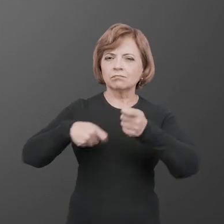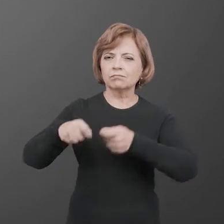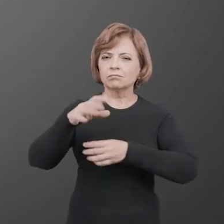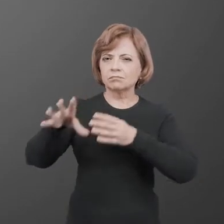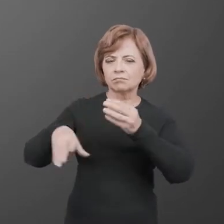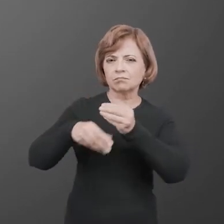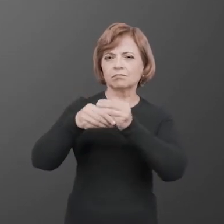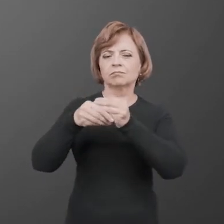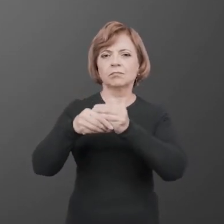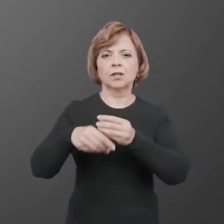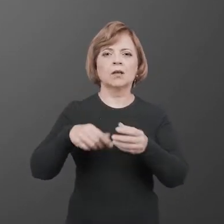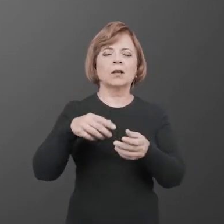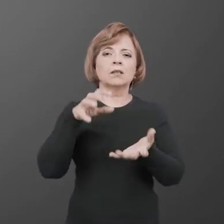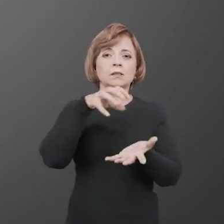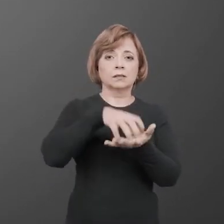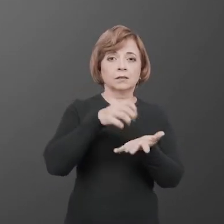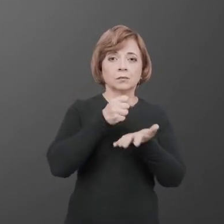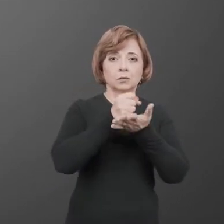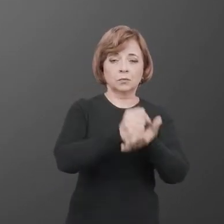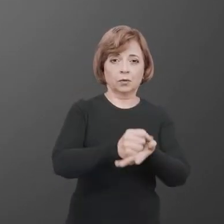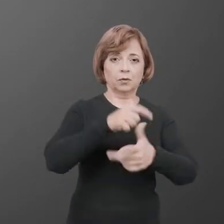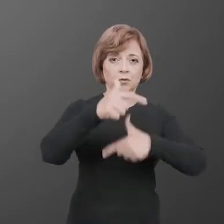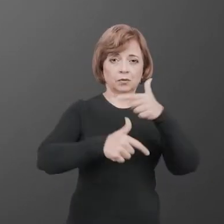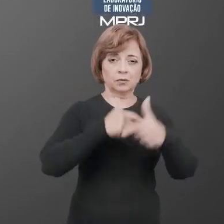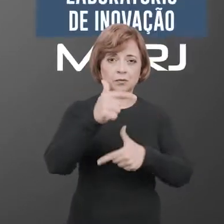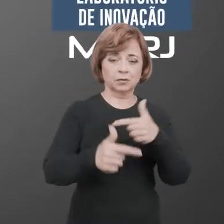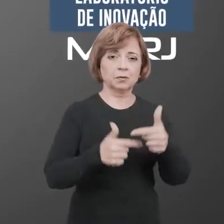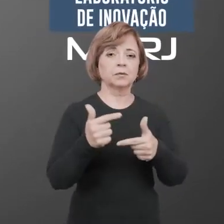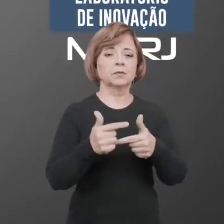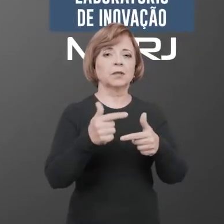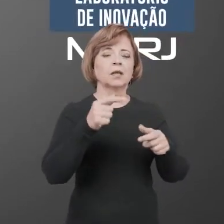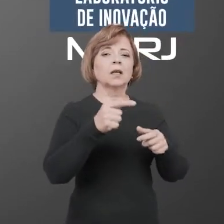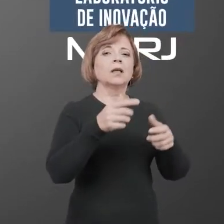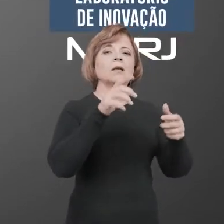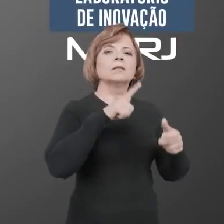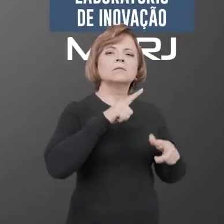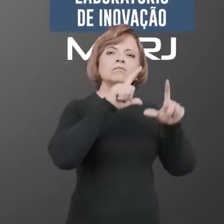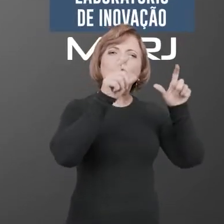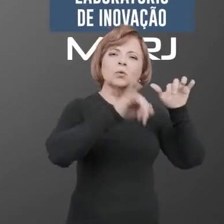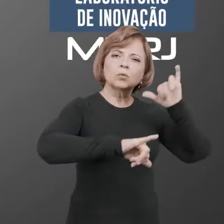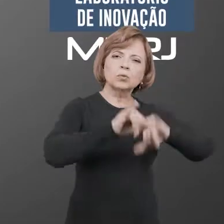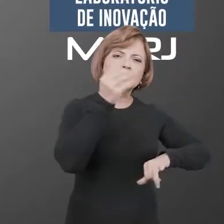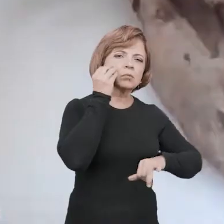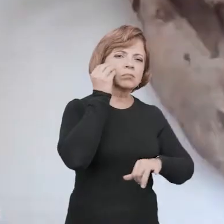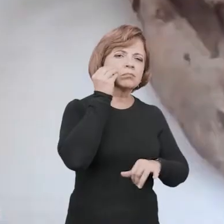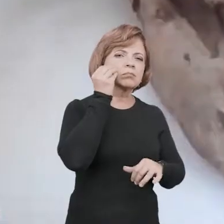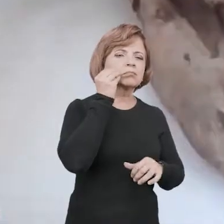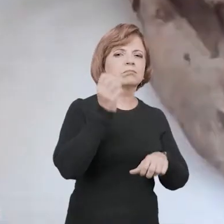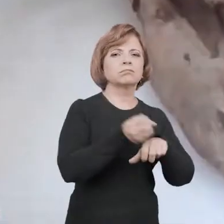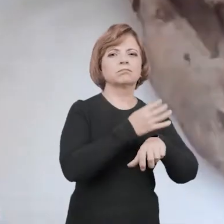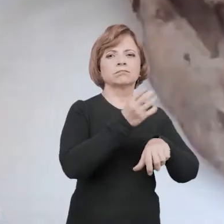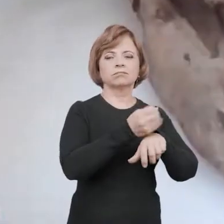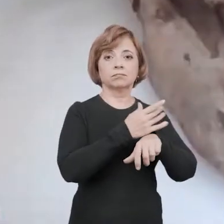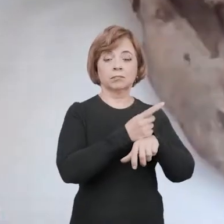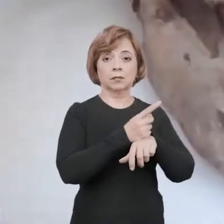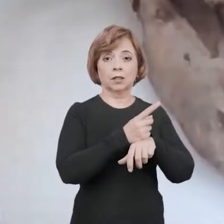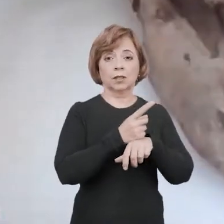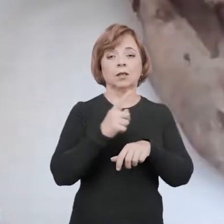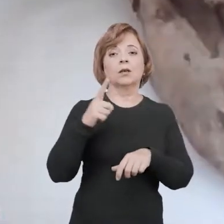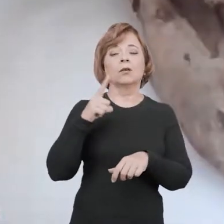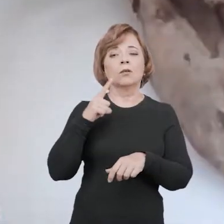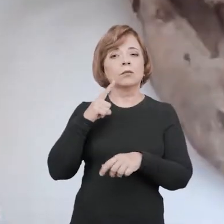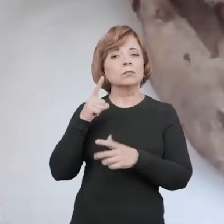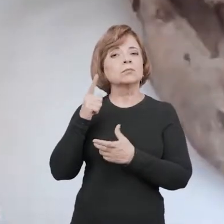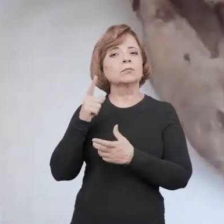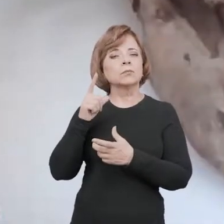dos Centros de Apoio Operacional e do Laboratório de Inovação. Por delegação do Procurador-Geral